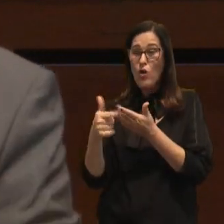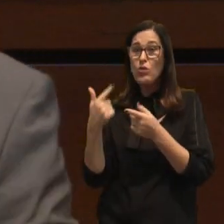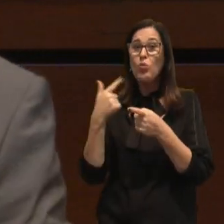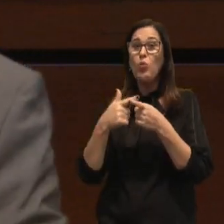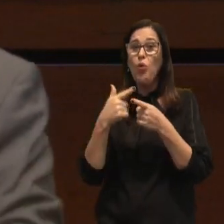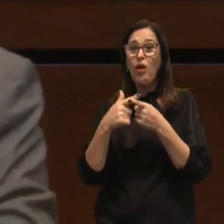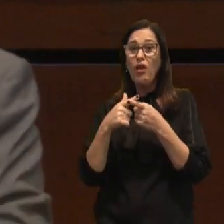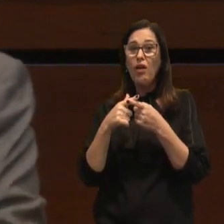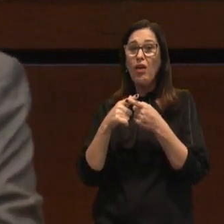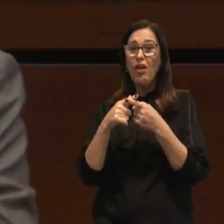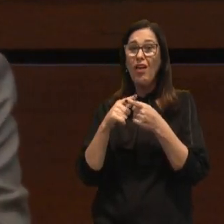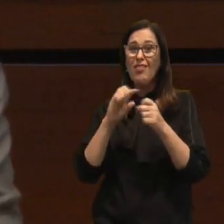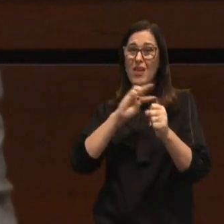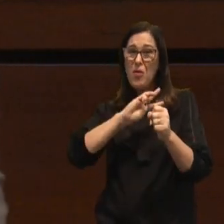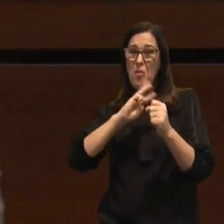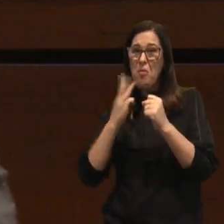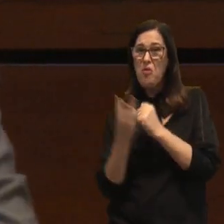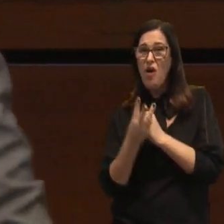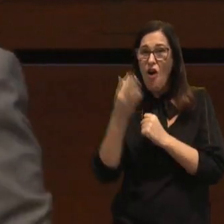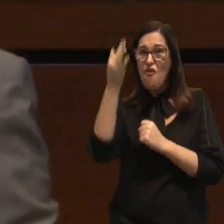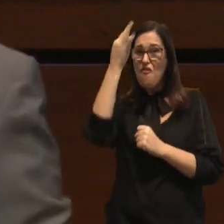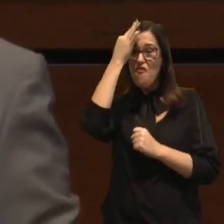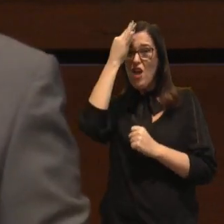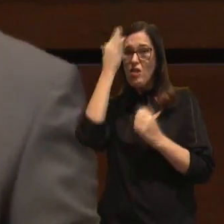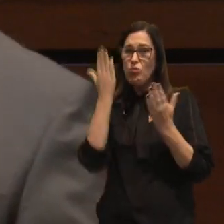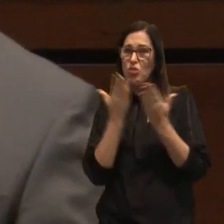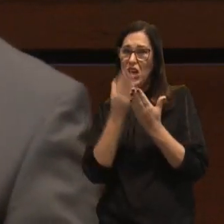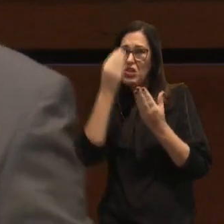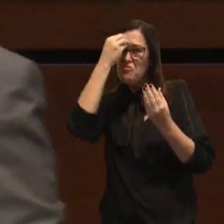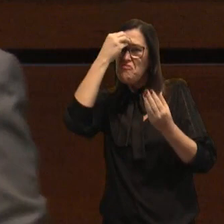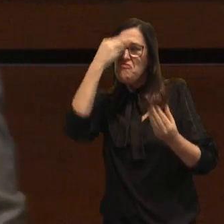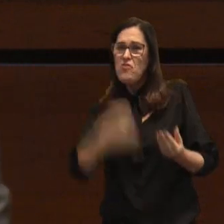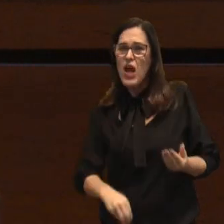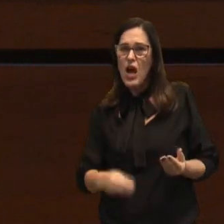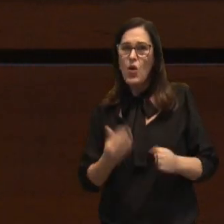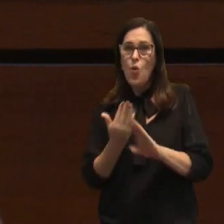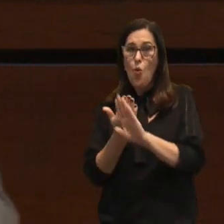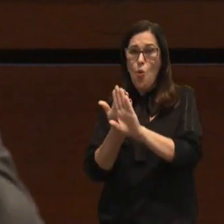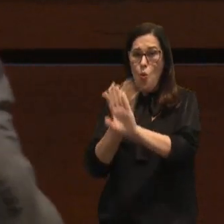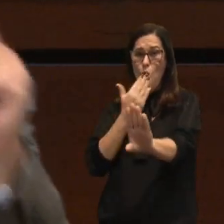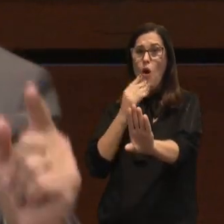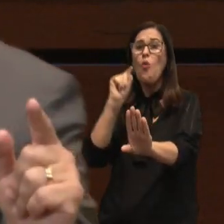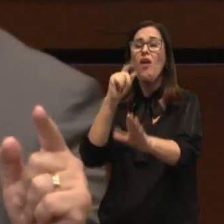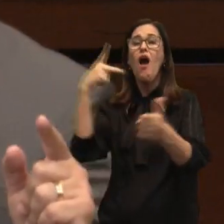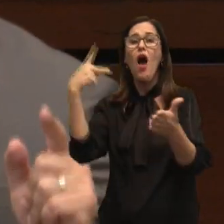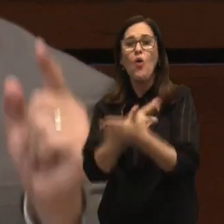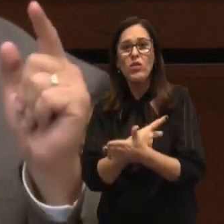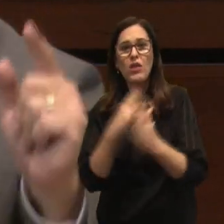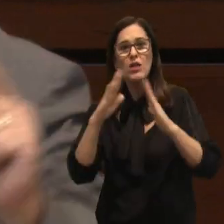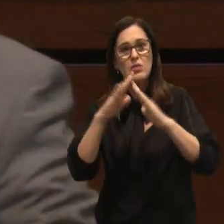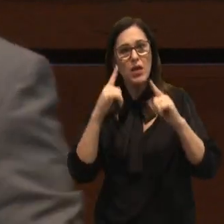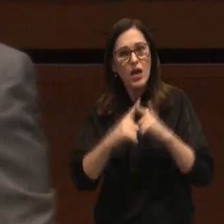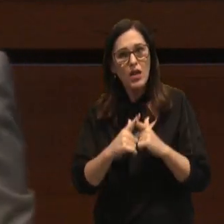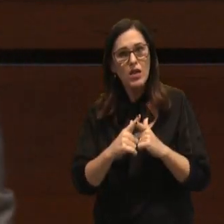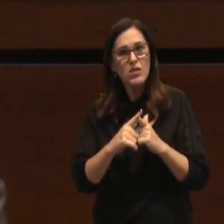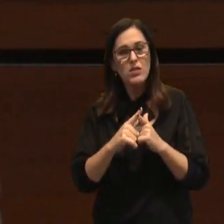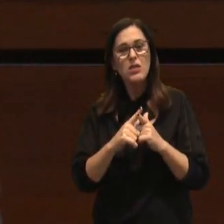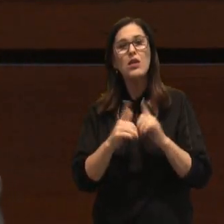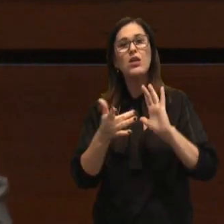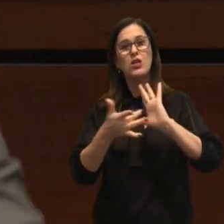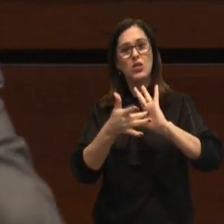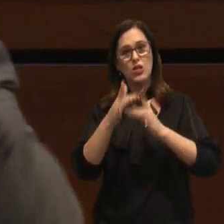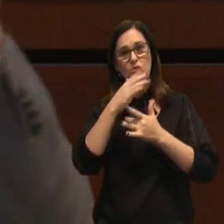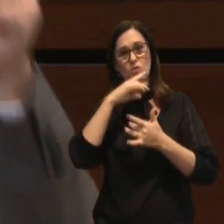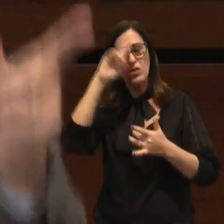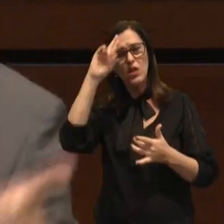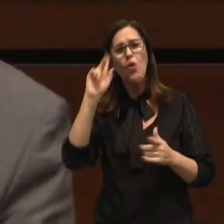da pandemia para com a fé cristã. O distanciamento que ele provoca para a igreja do Senhor Jesus Cristo, ou o que